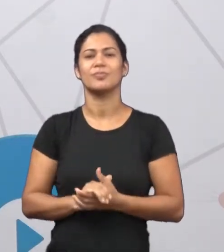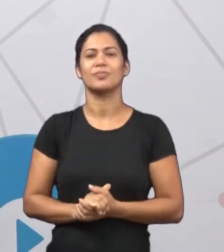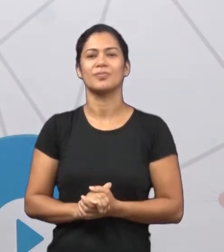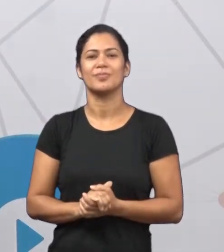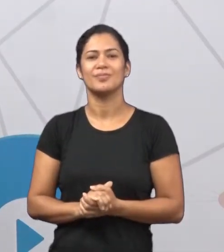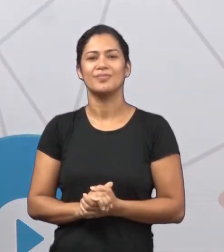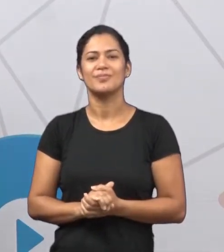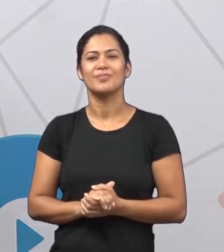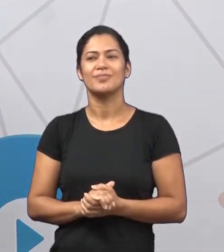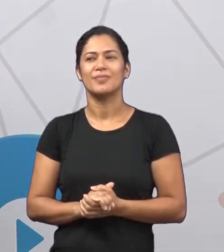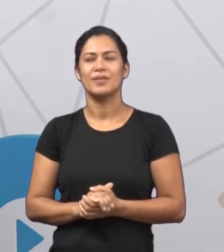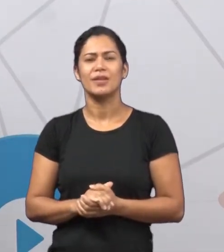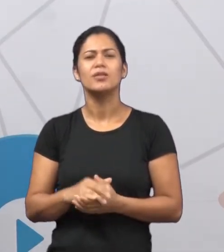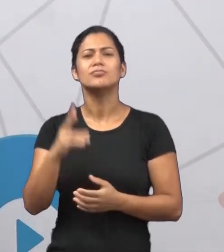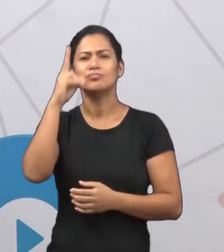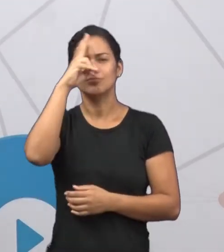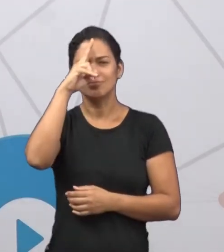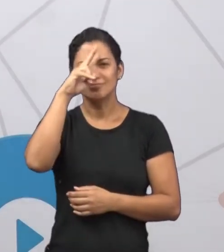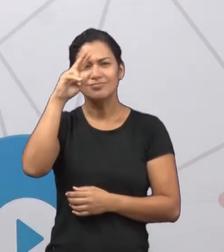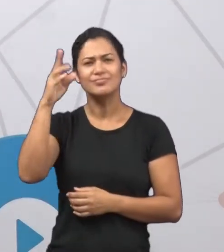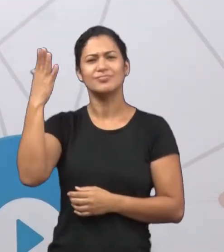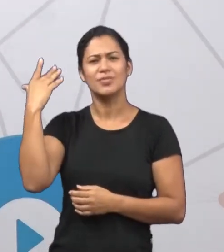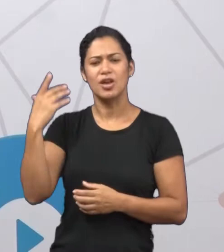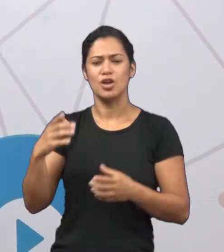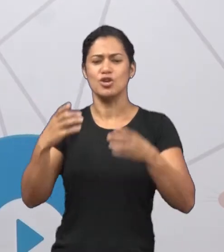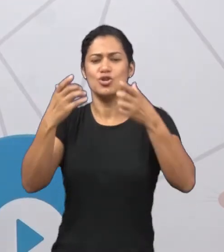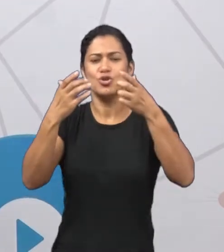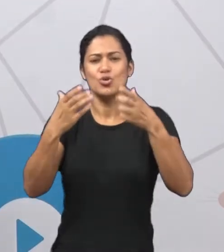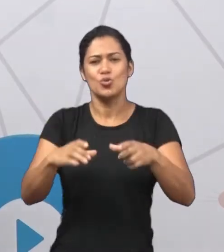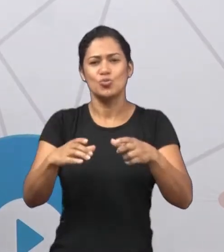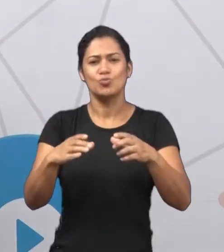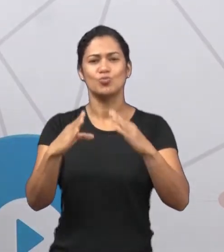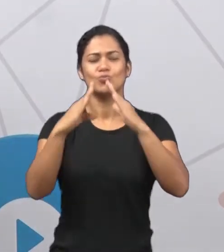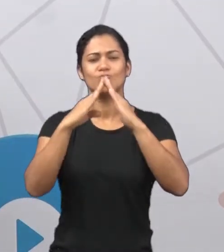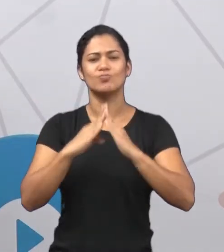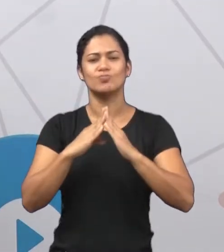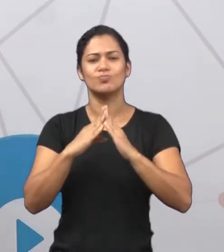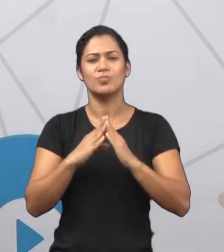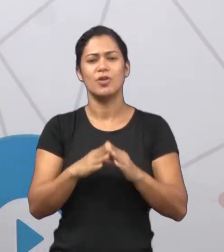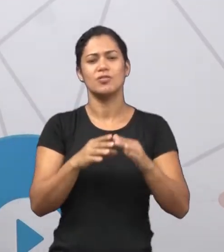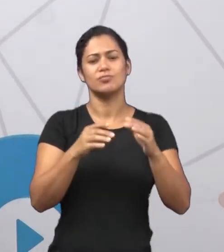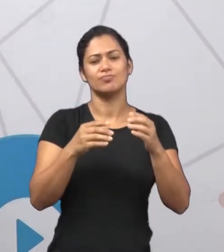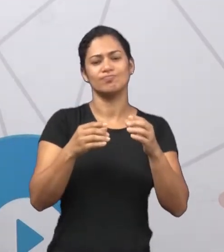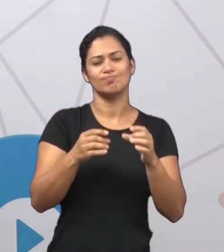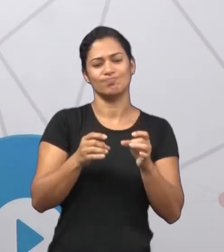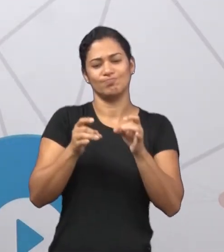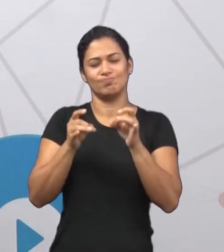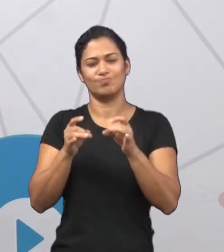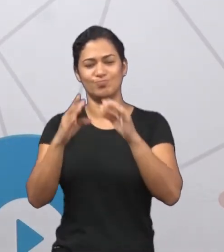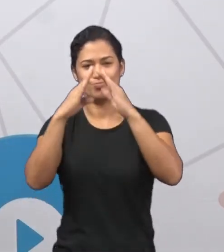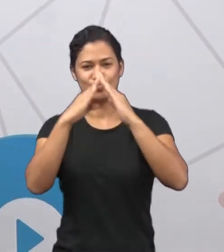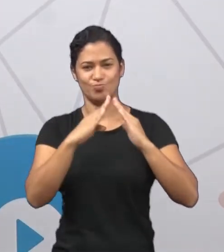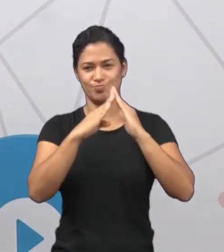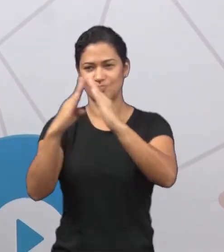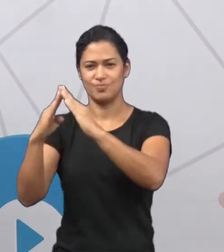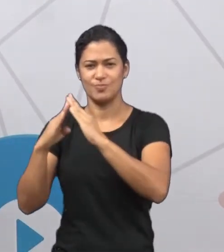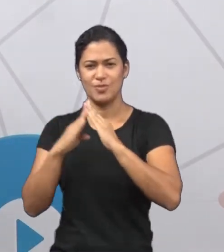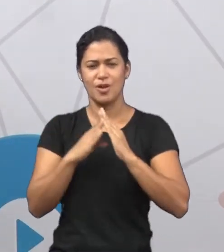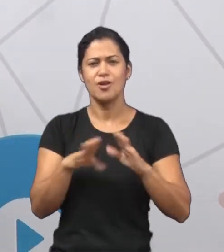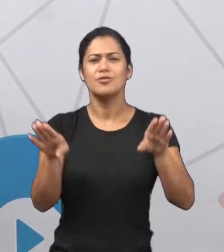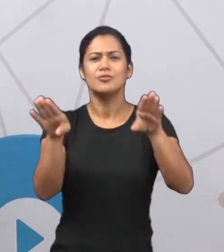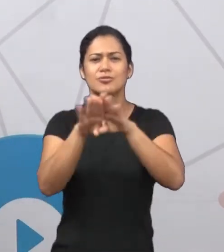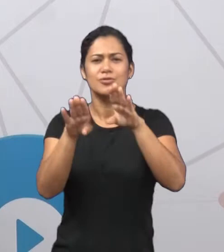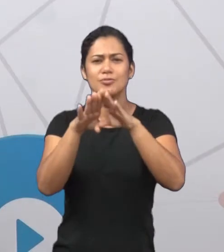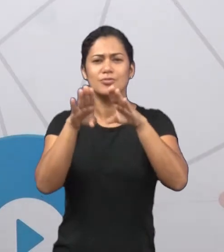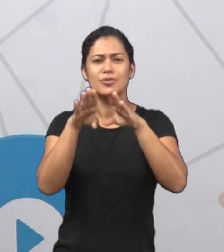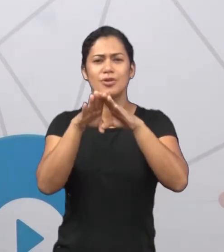nossa aula, né? Lembram? O bairro residencial, o bairro